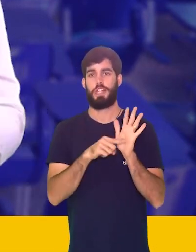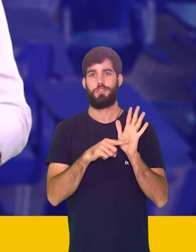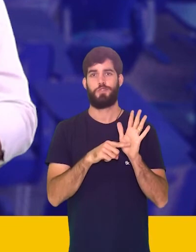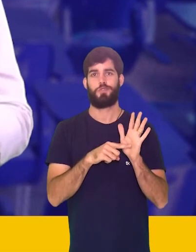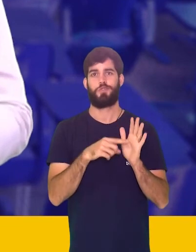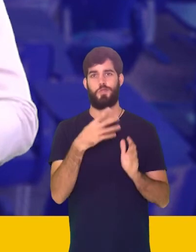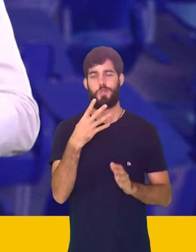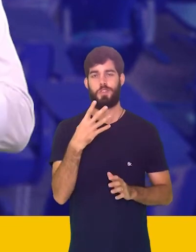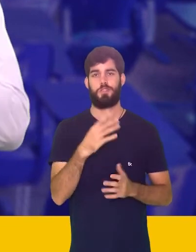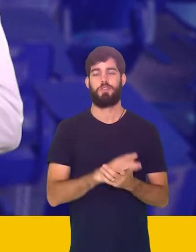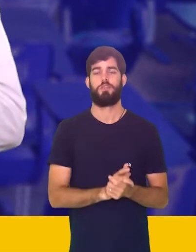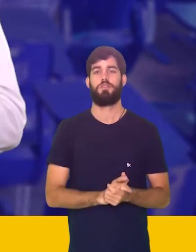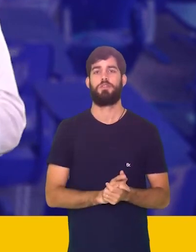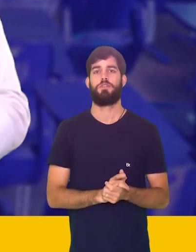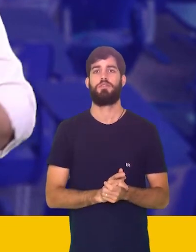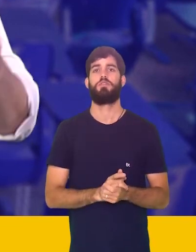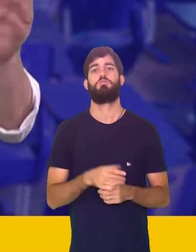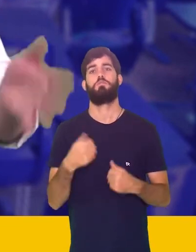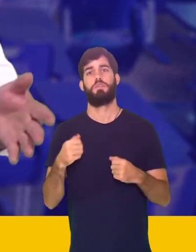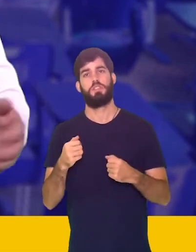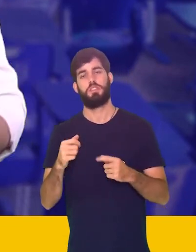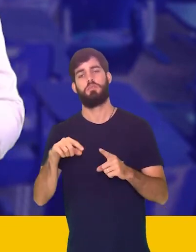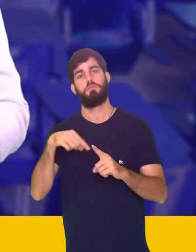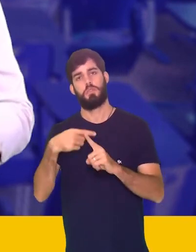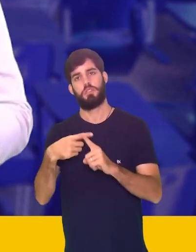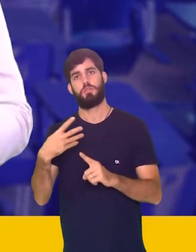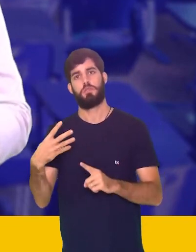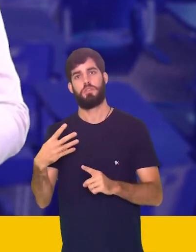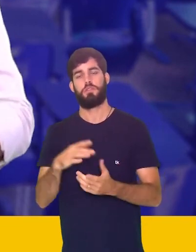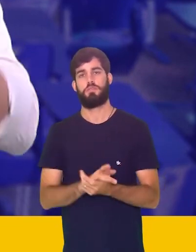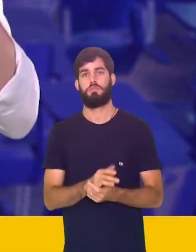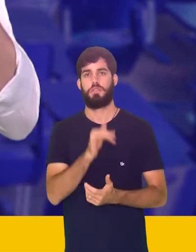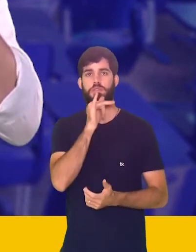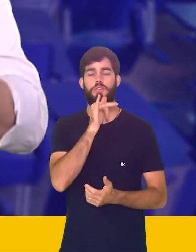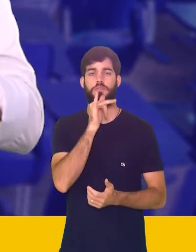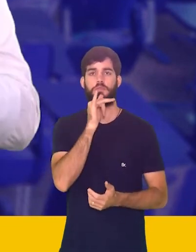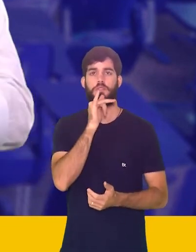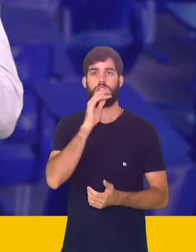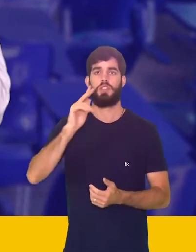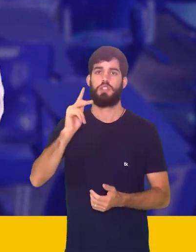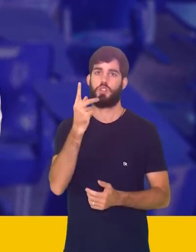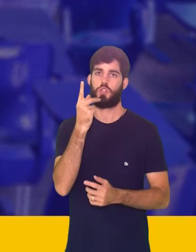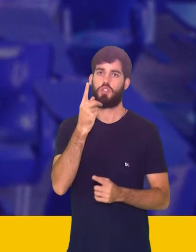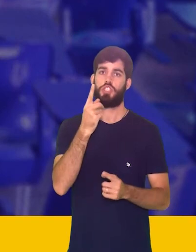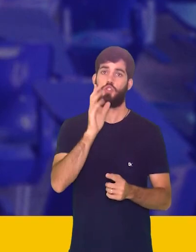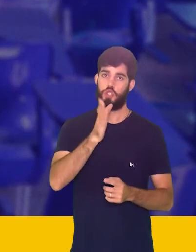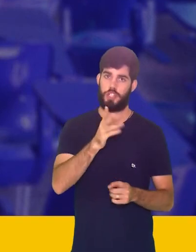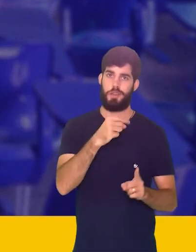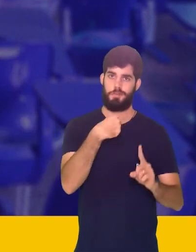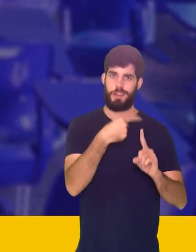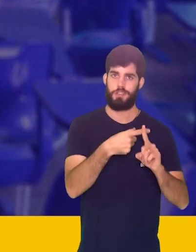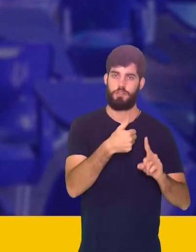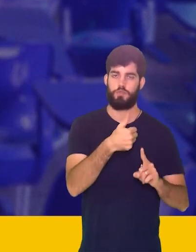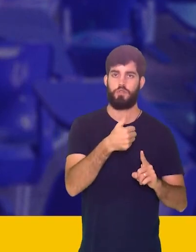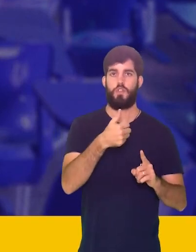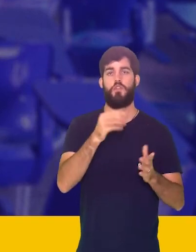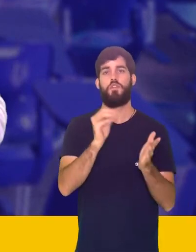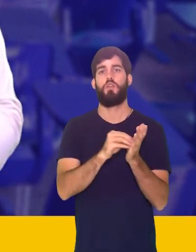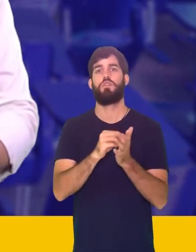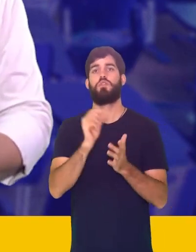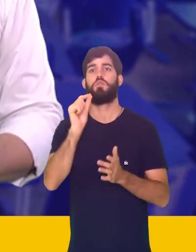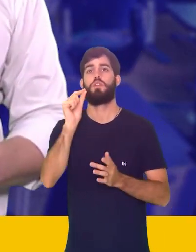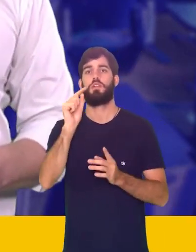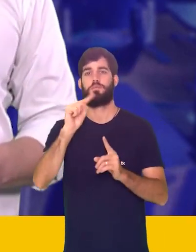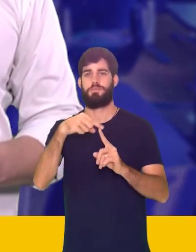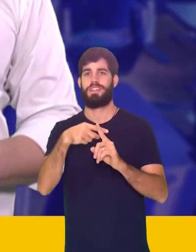4 cargas positivas para dar 0. Se o hidrogênio já é uma carga, faltam 3. Mesma coisa